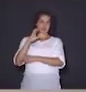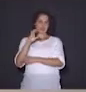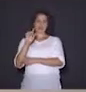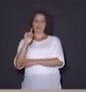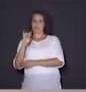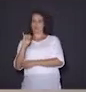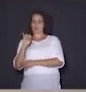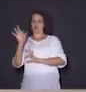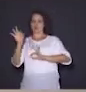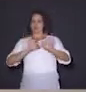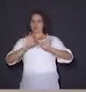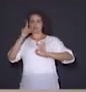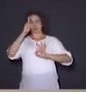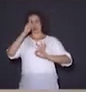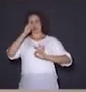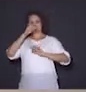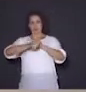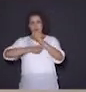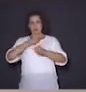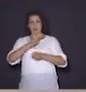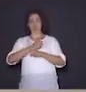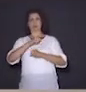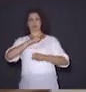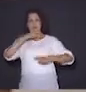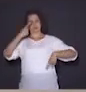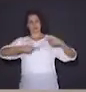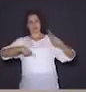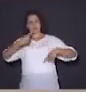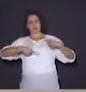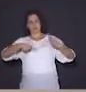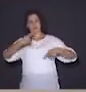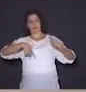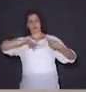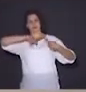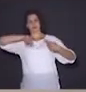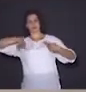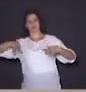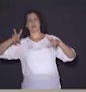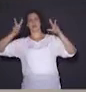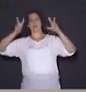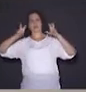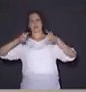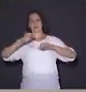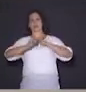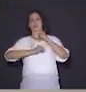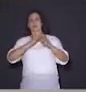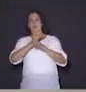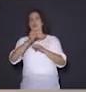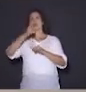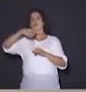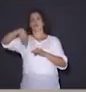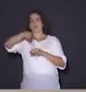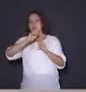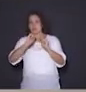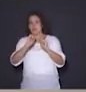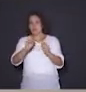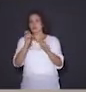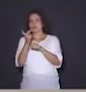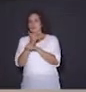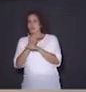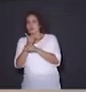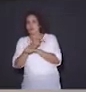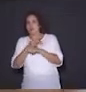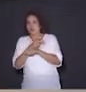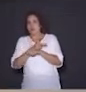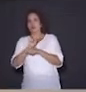em que se discutem uma série de temas da internet fiquem de olho é busquem saber quando será o próximo onde porque ele é muito interessante pra